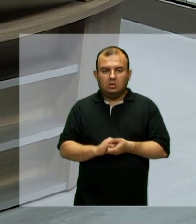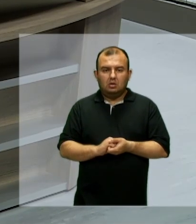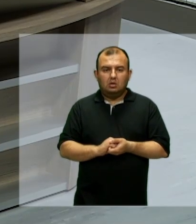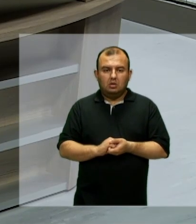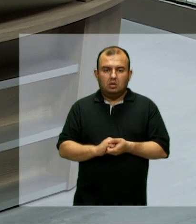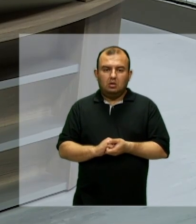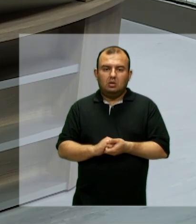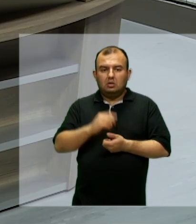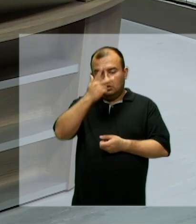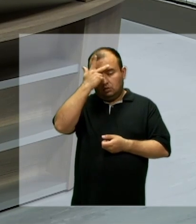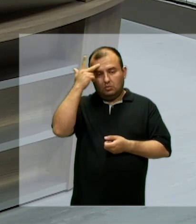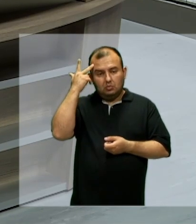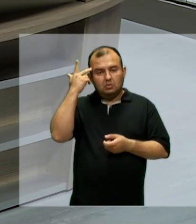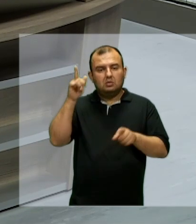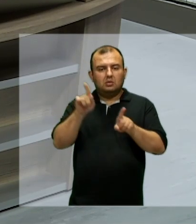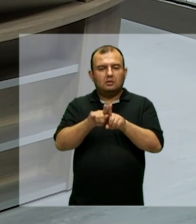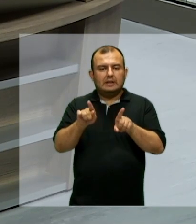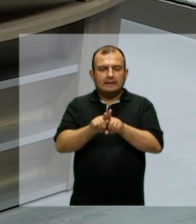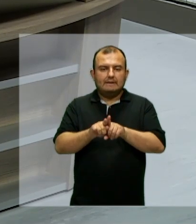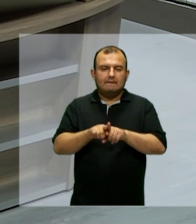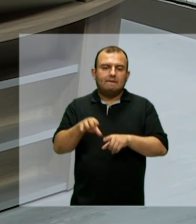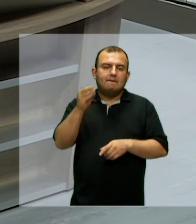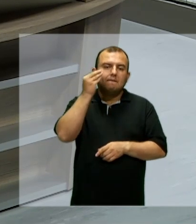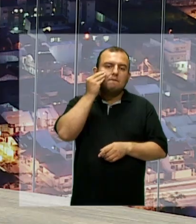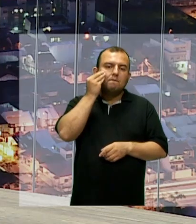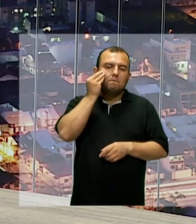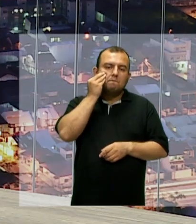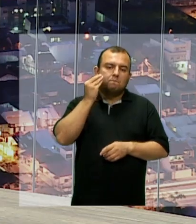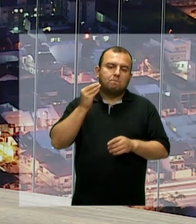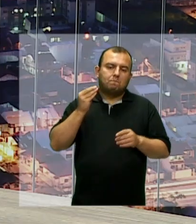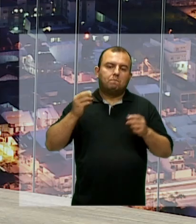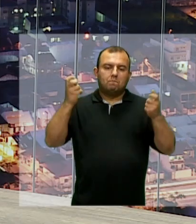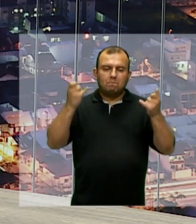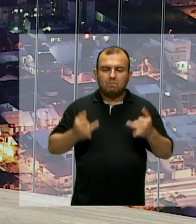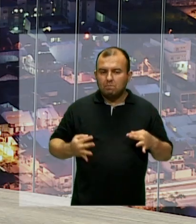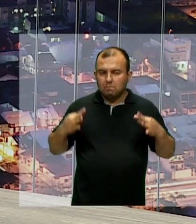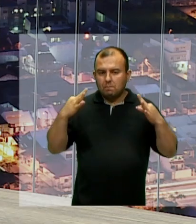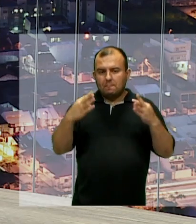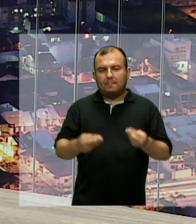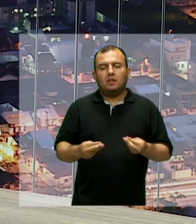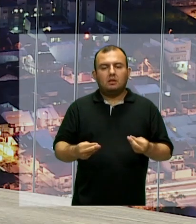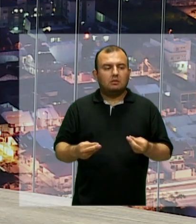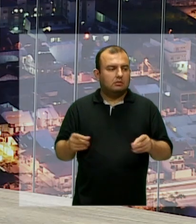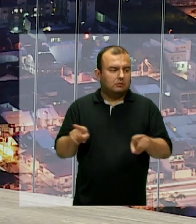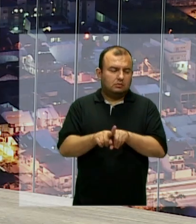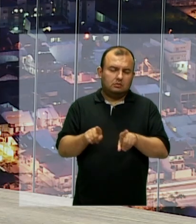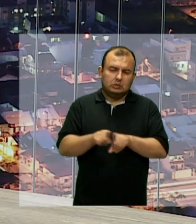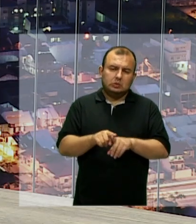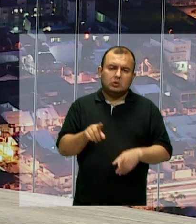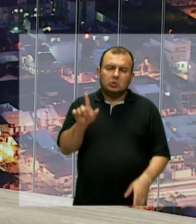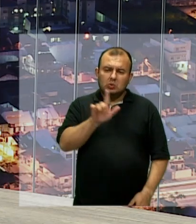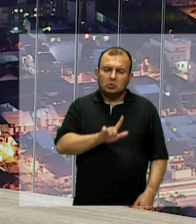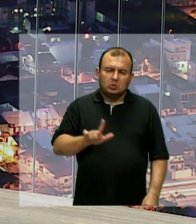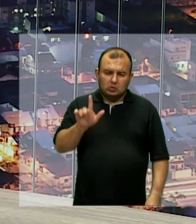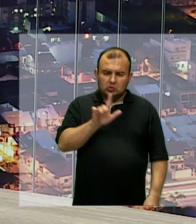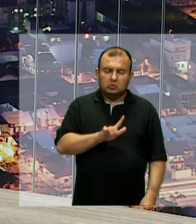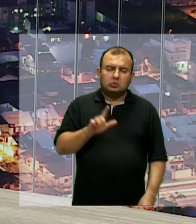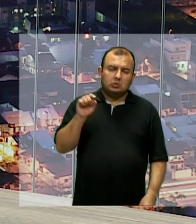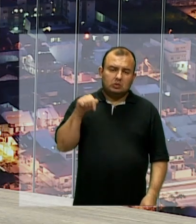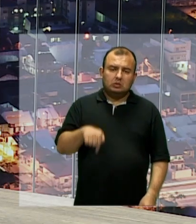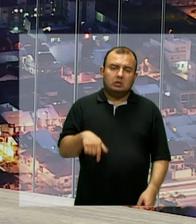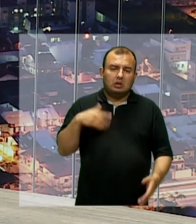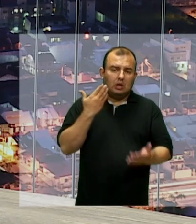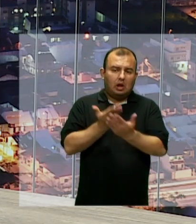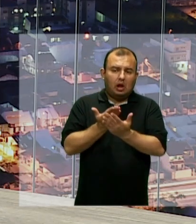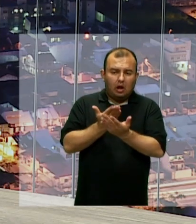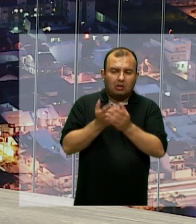Aí as pessoas também ficam, né? A gente está tentando falar assim de maneira geral. É lógico que aqui ninguém vai dar aula